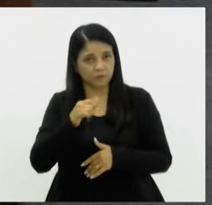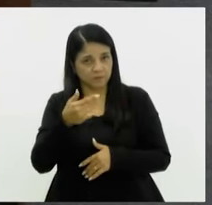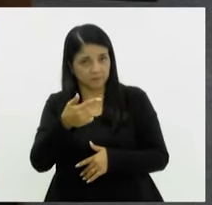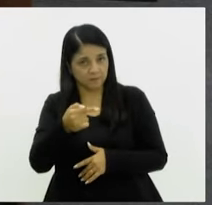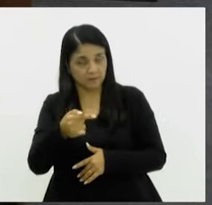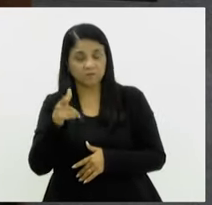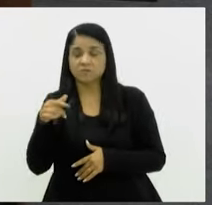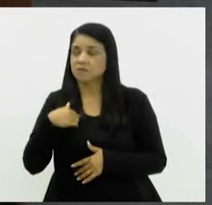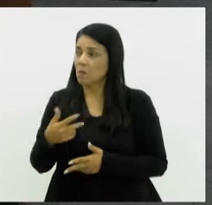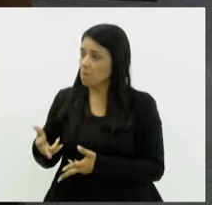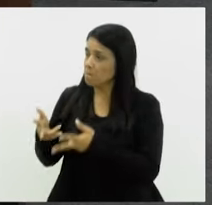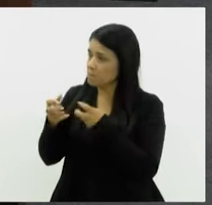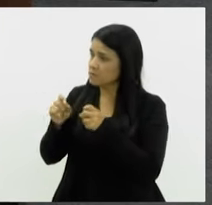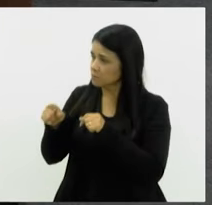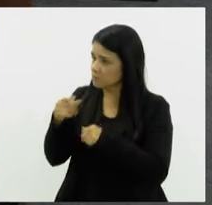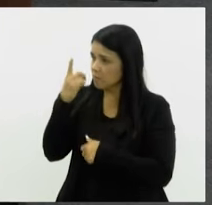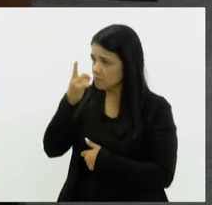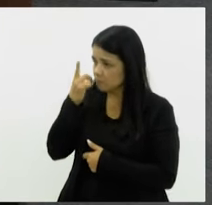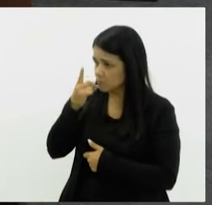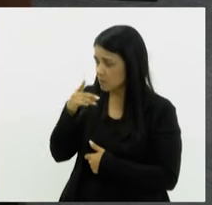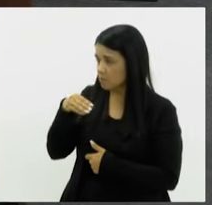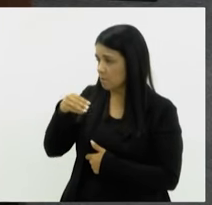deputado Malafaia, que